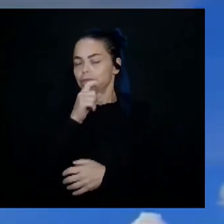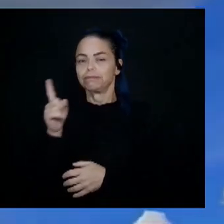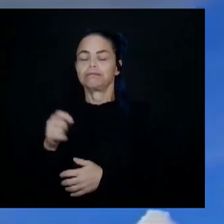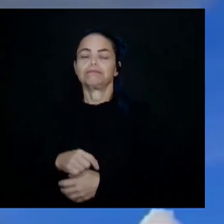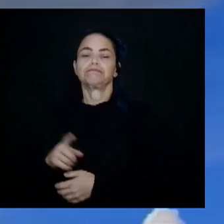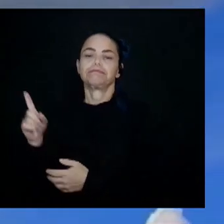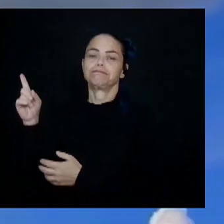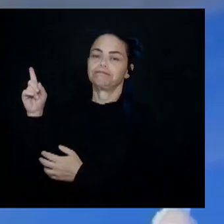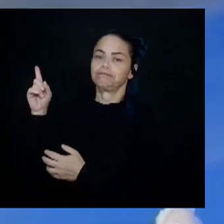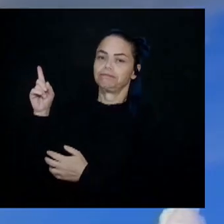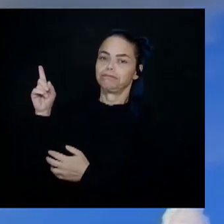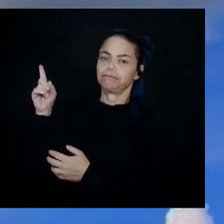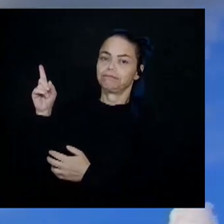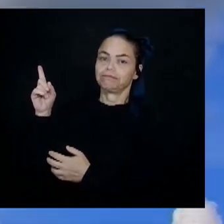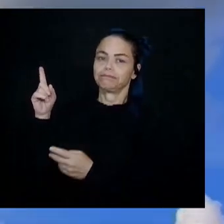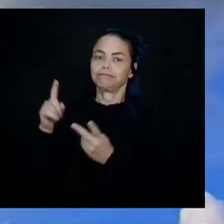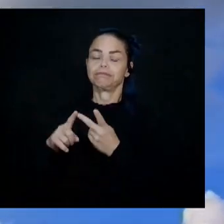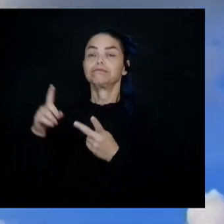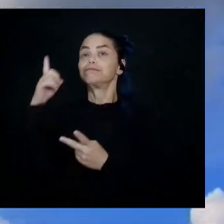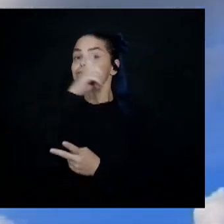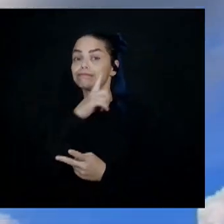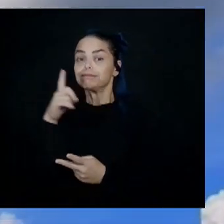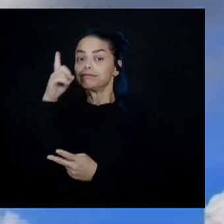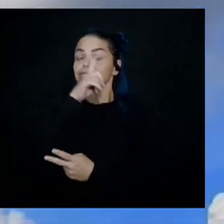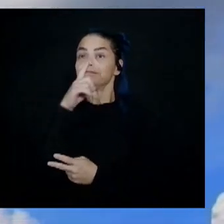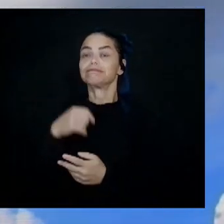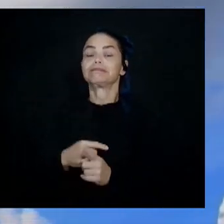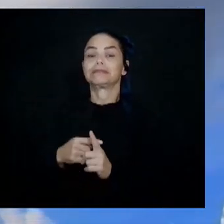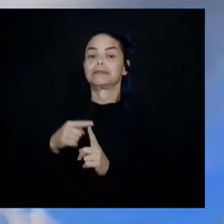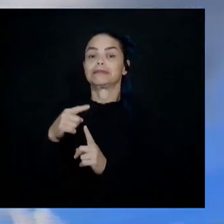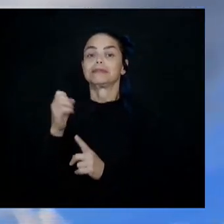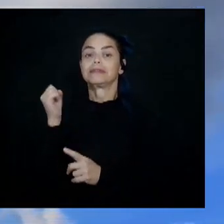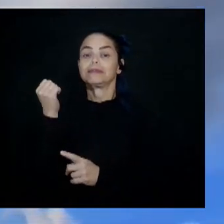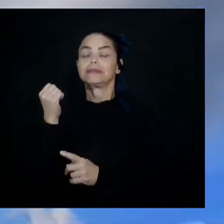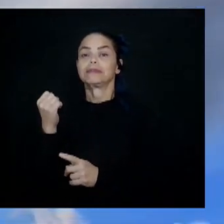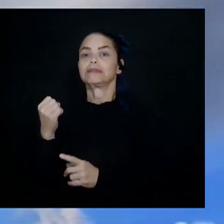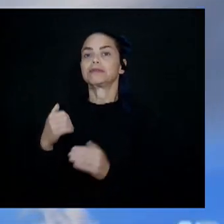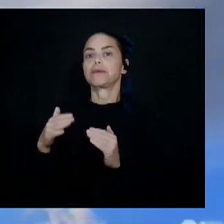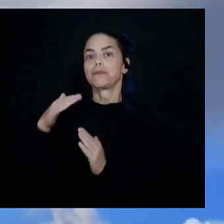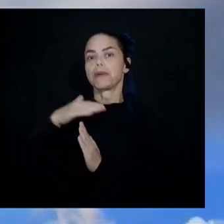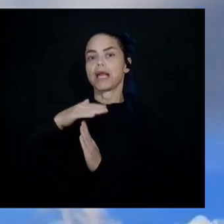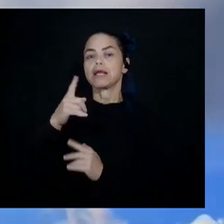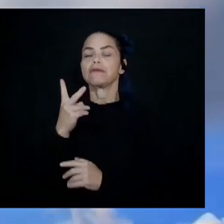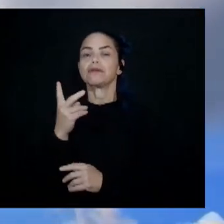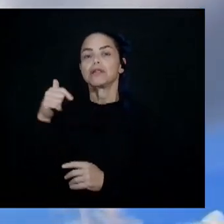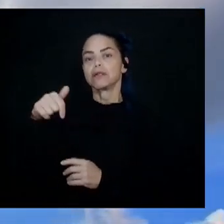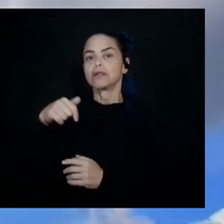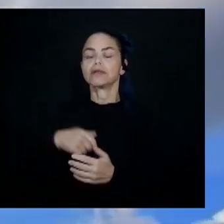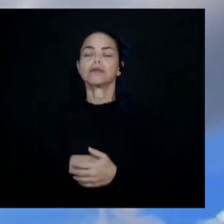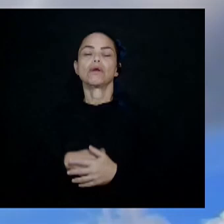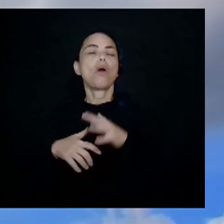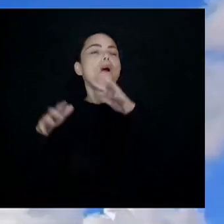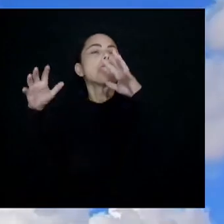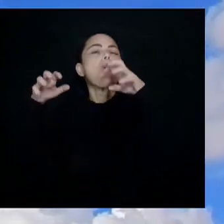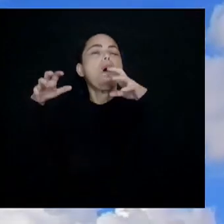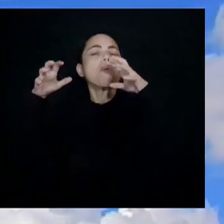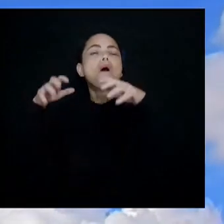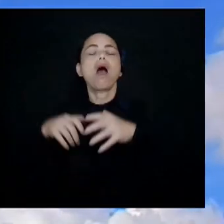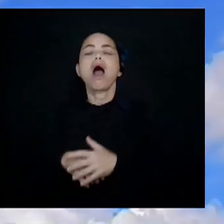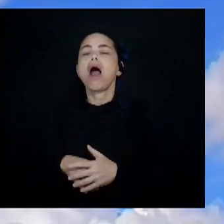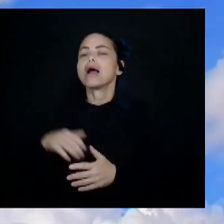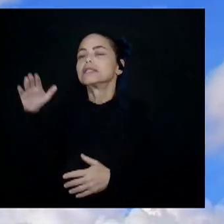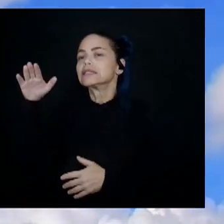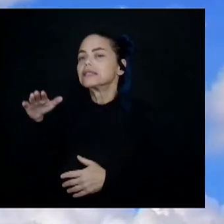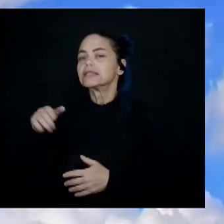máxima de 27. E para o domingo, mínima 18, máxima 27 também. Pancadinhas de chuva à tarde e